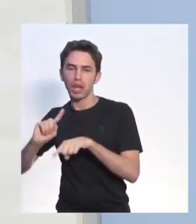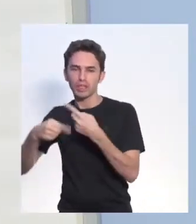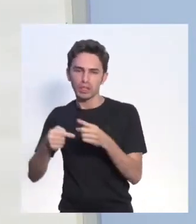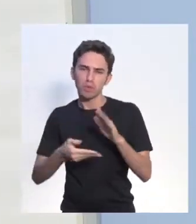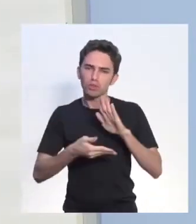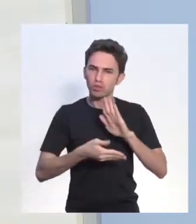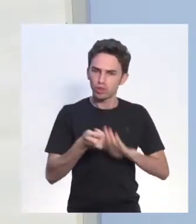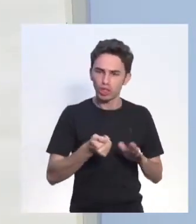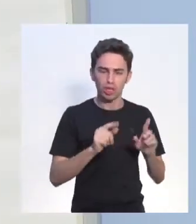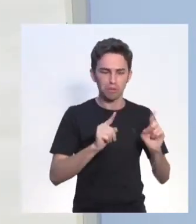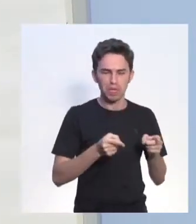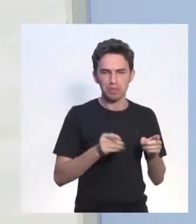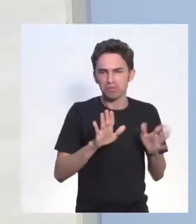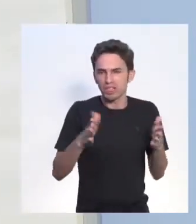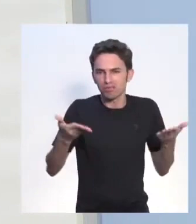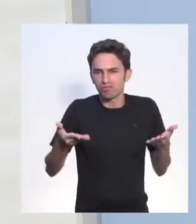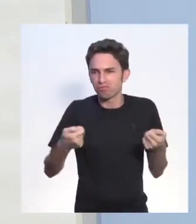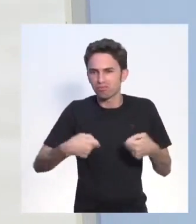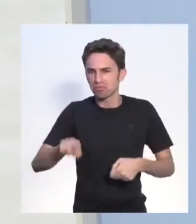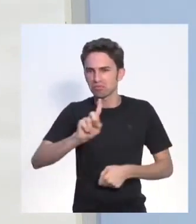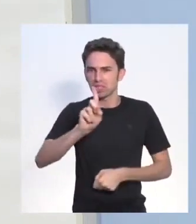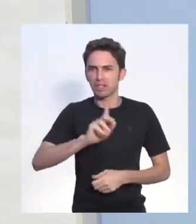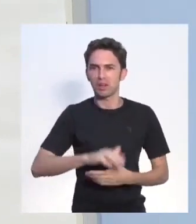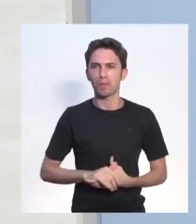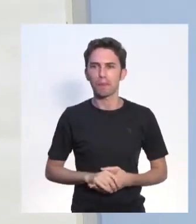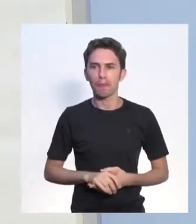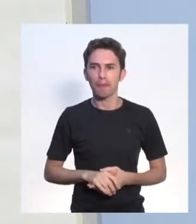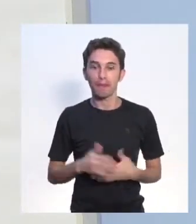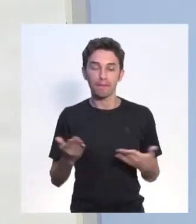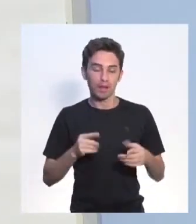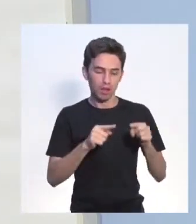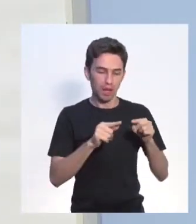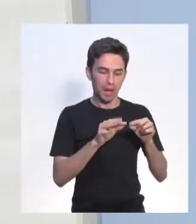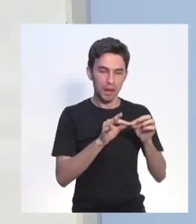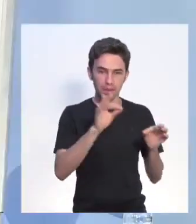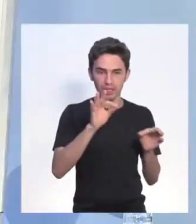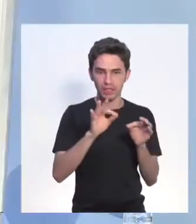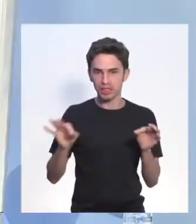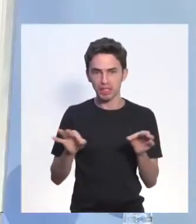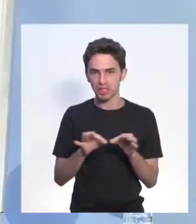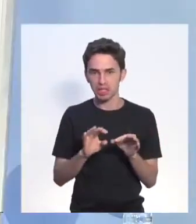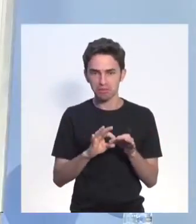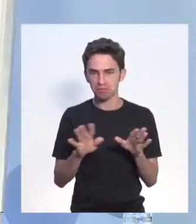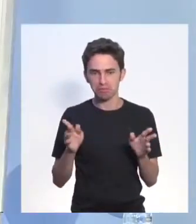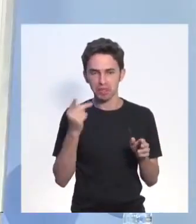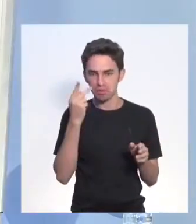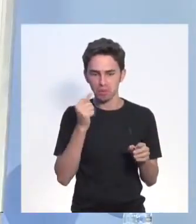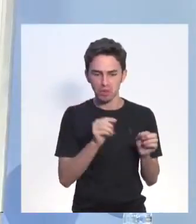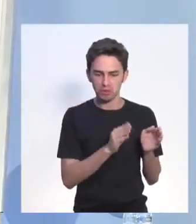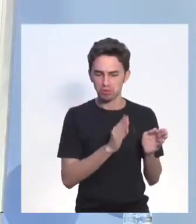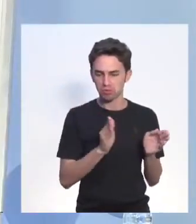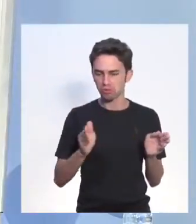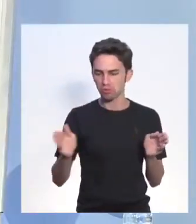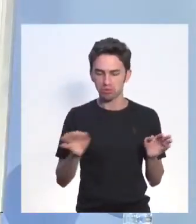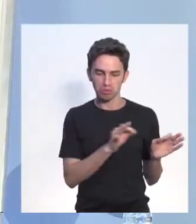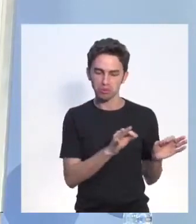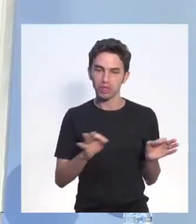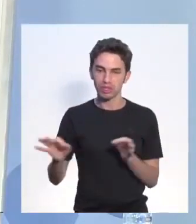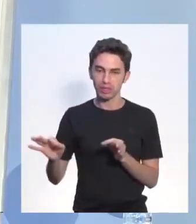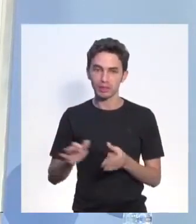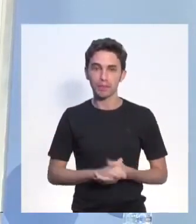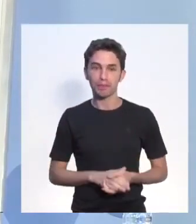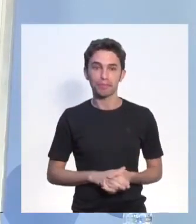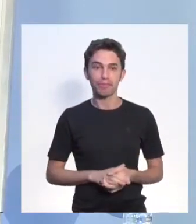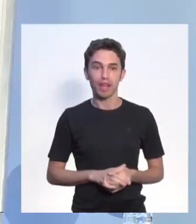resolver a equação. Mas não é necessário, tá bom? Como é a medida do lado, a gente já pode pôr do lado, direto. Então, a gente colocou os 3 lados igual a